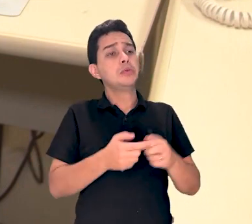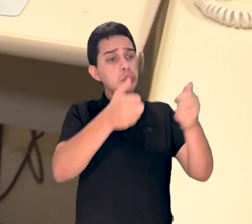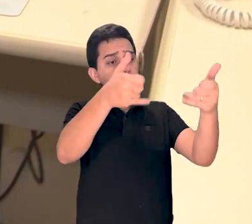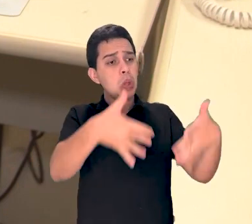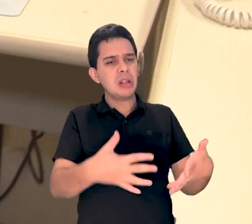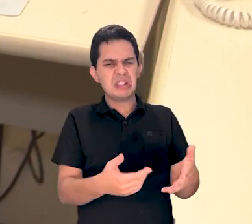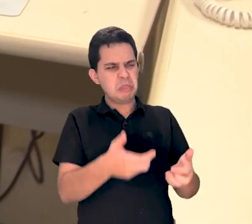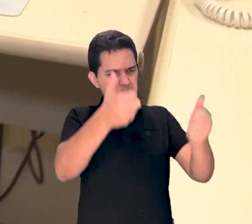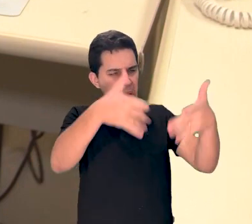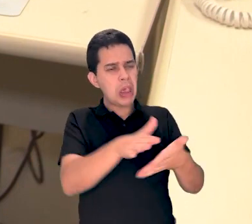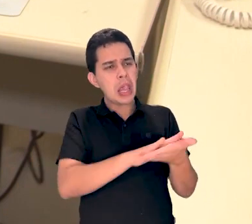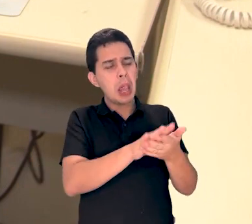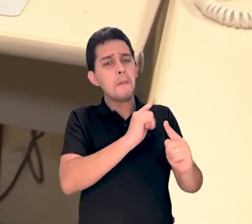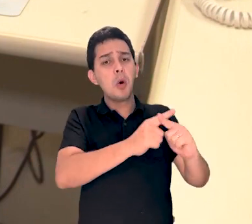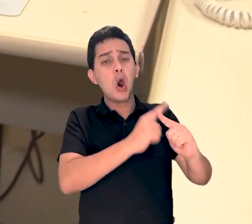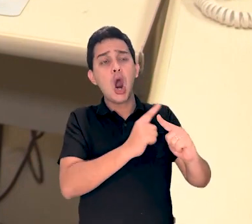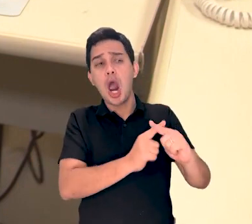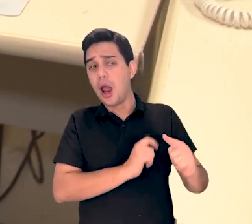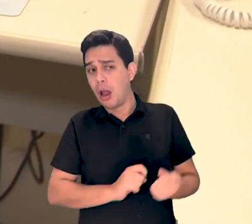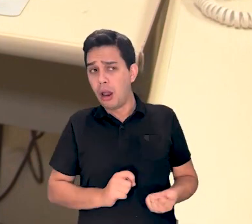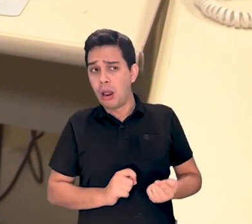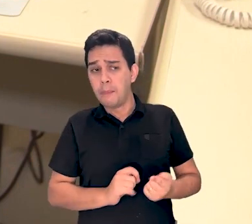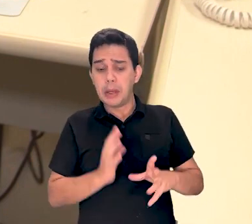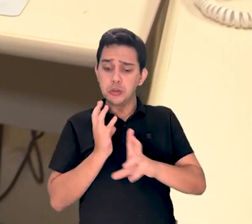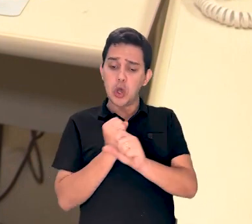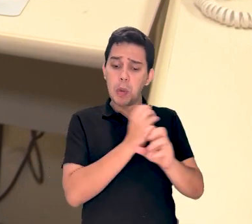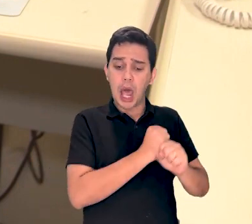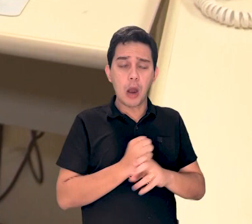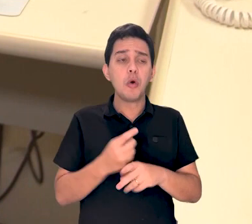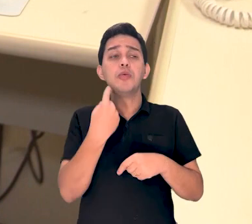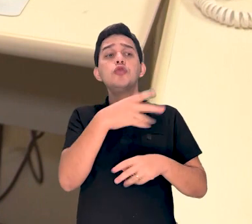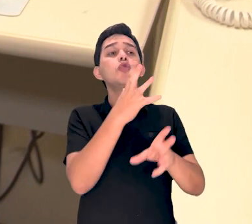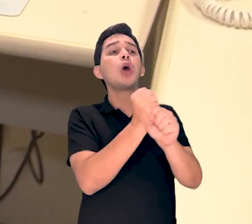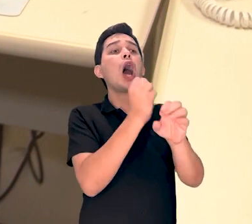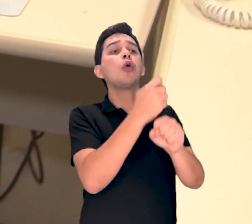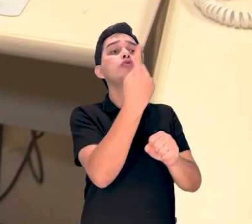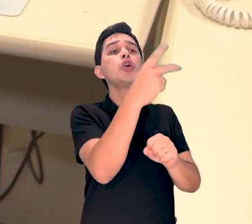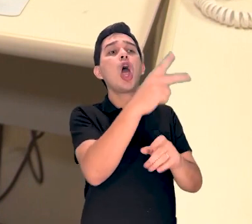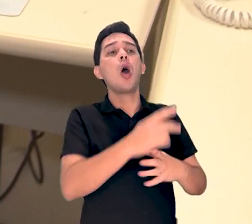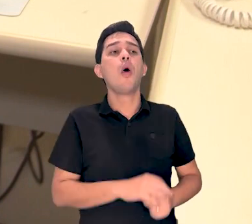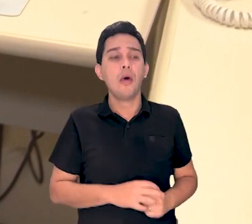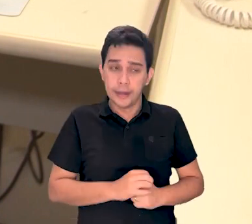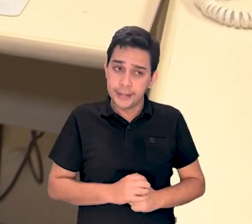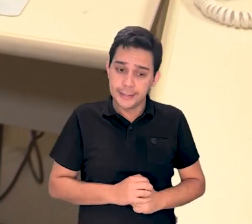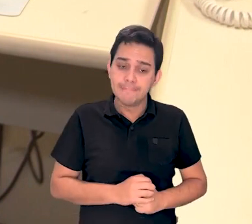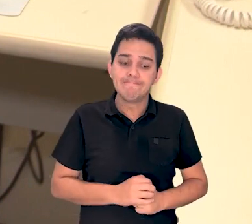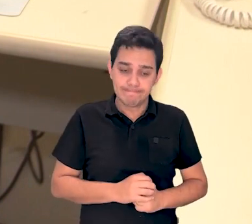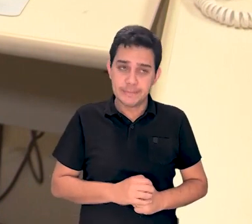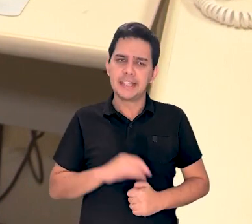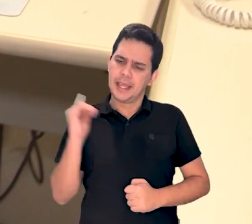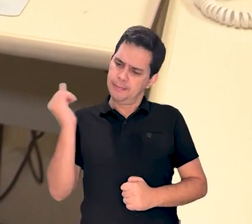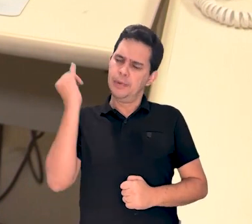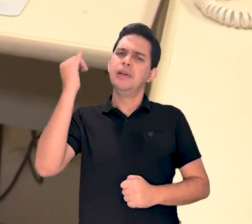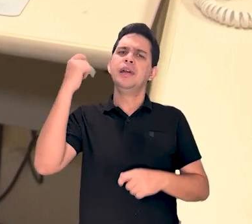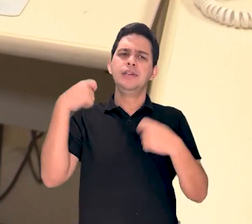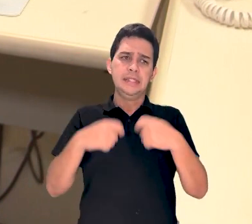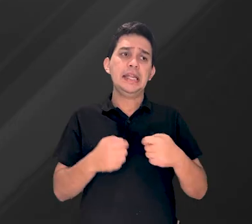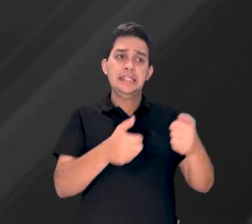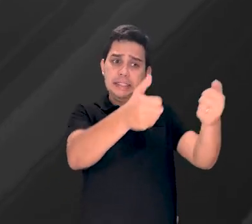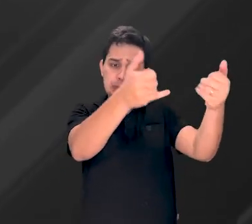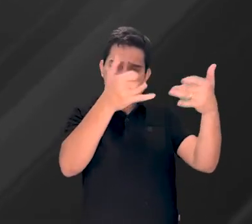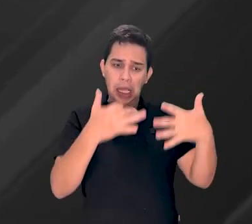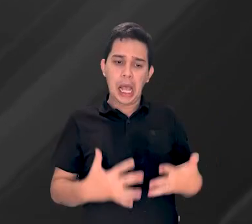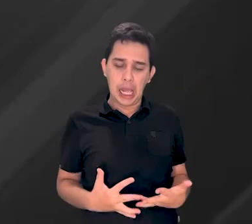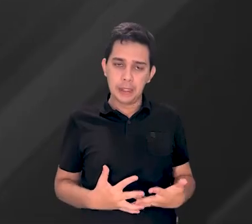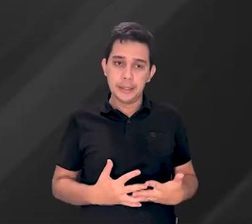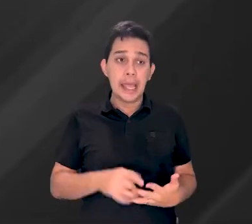auditáveis e confiáveis que fundamentar iam o cálculo da revisão tarifária EA isso é muito importante porque